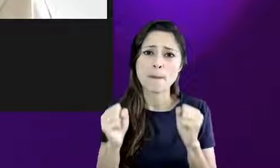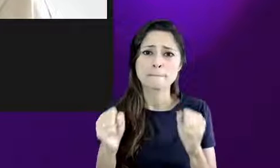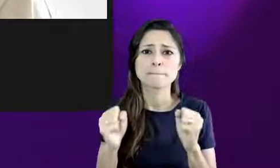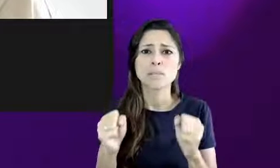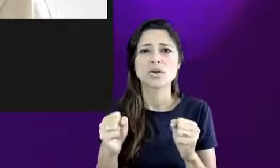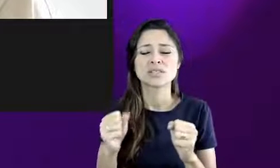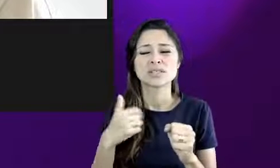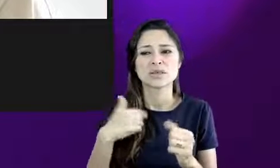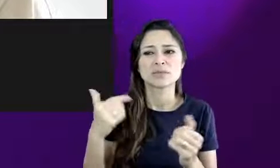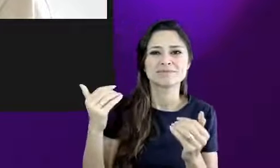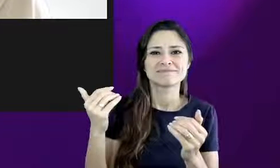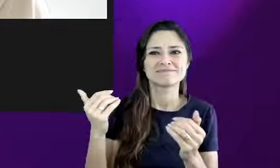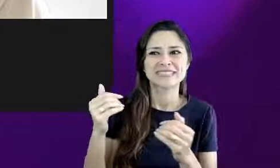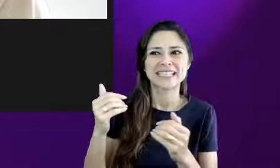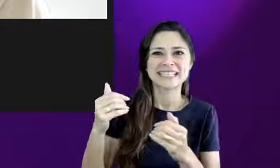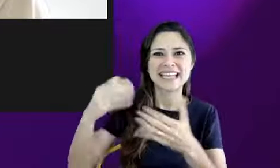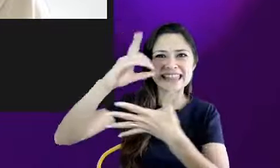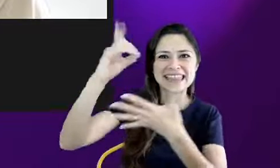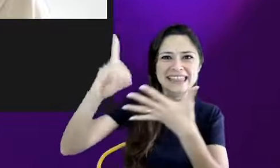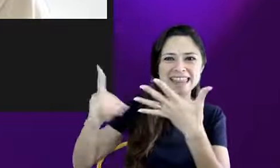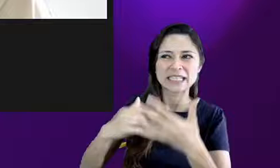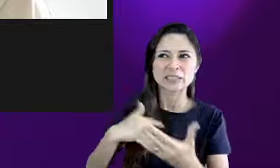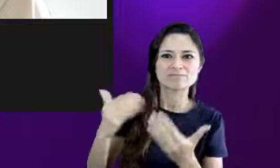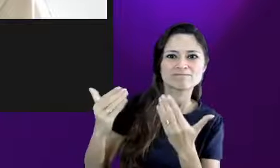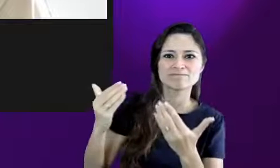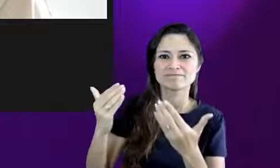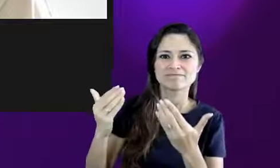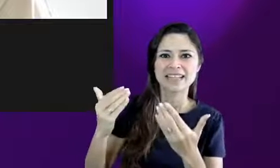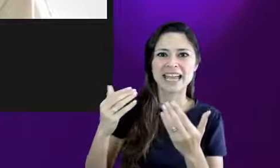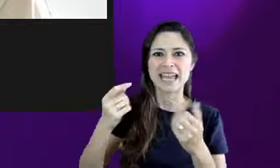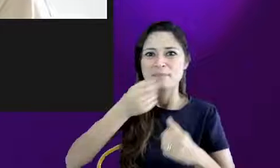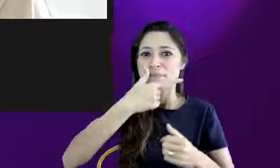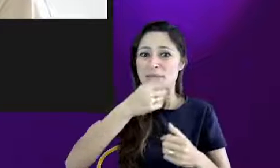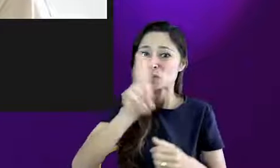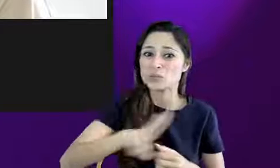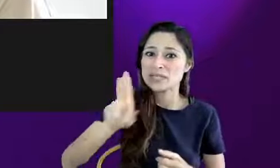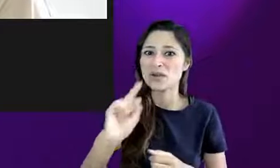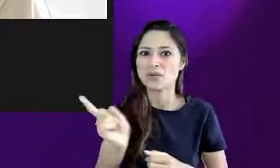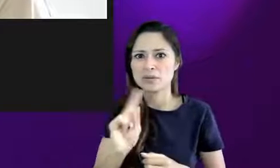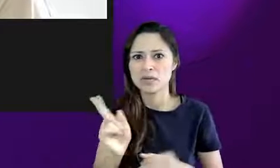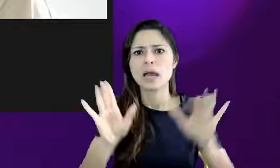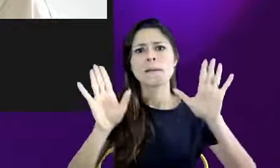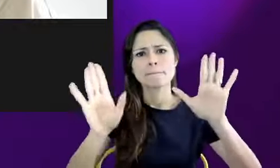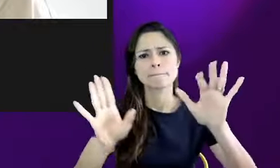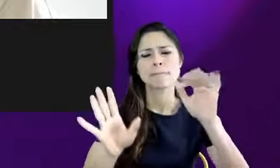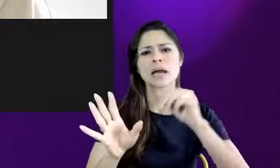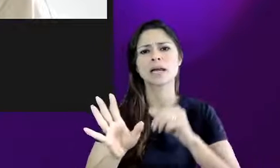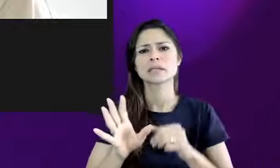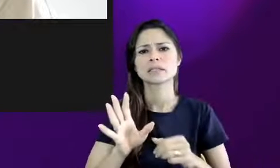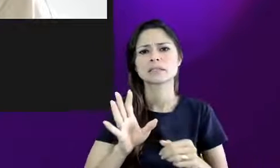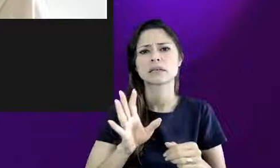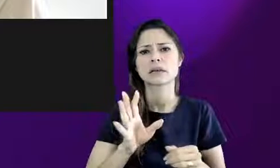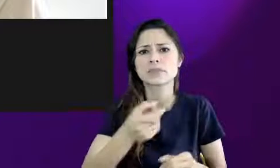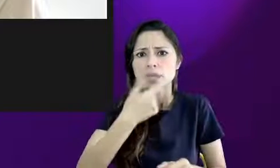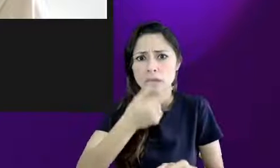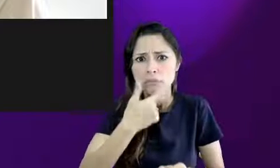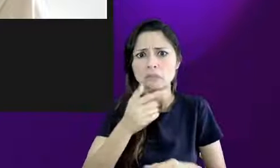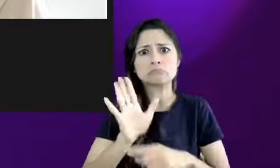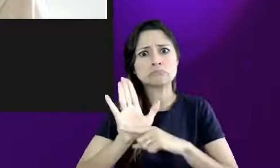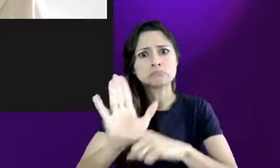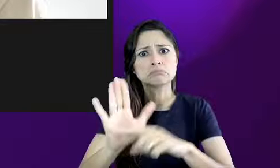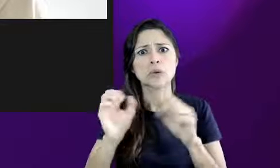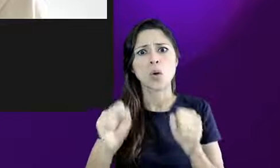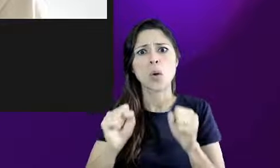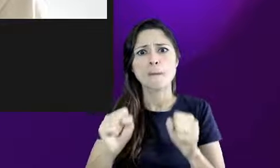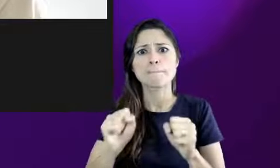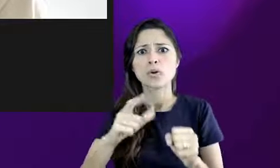pouco, né, de usar o tofacitinib, mas é importante dizer que o tofacitinib, nos seus estudos centrais, mostram resultados